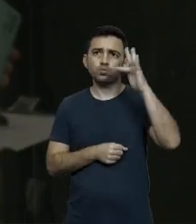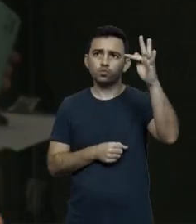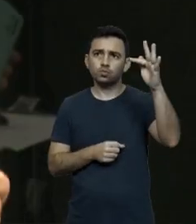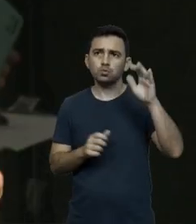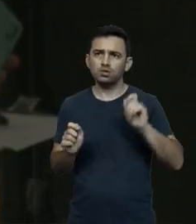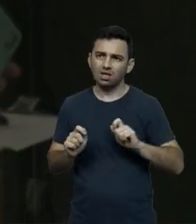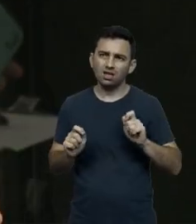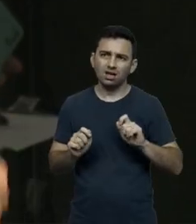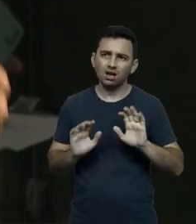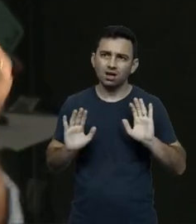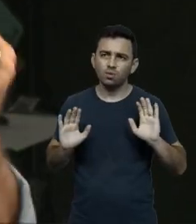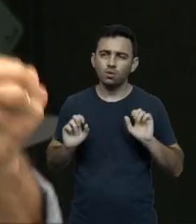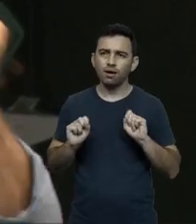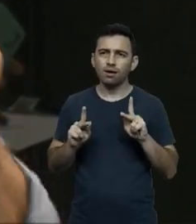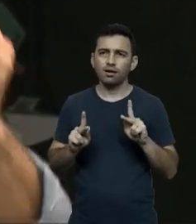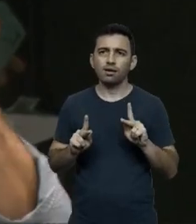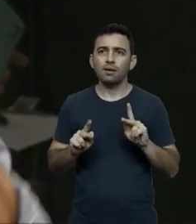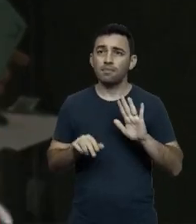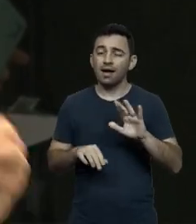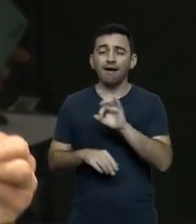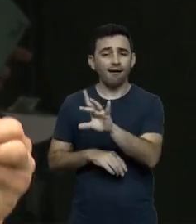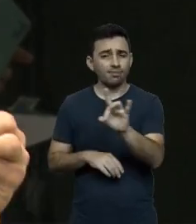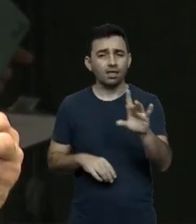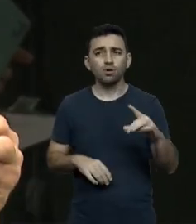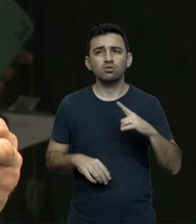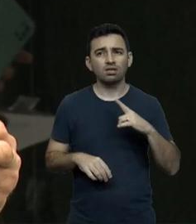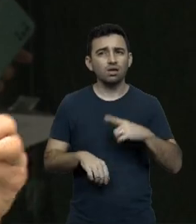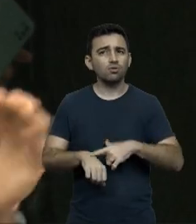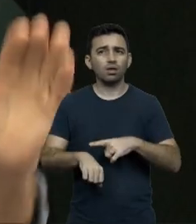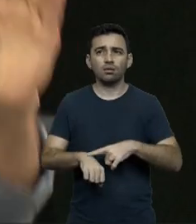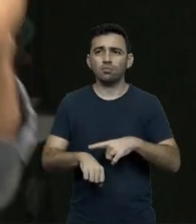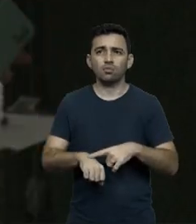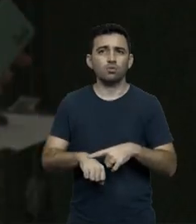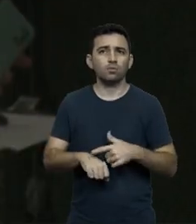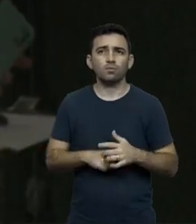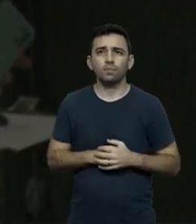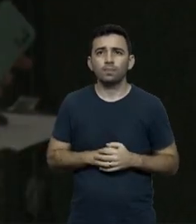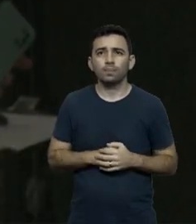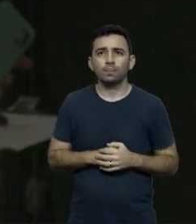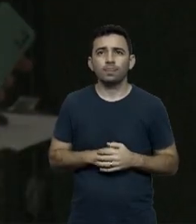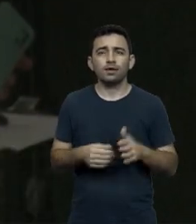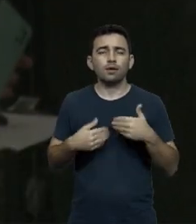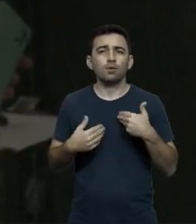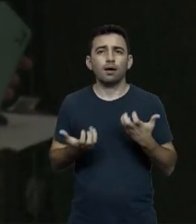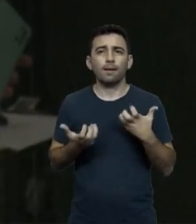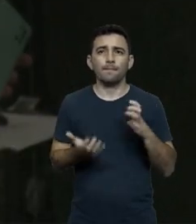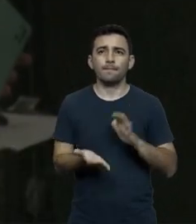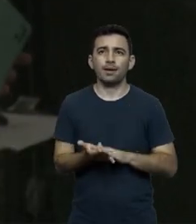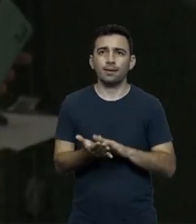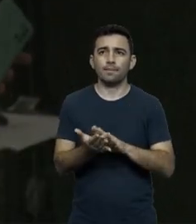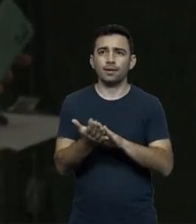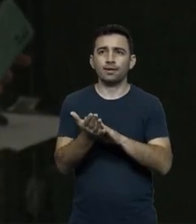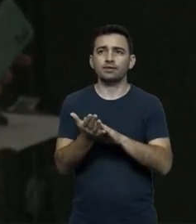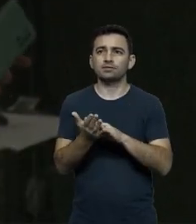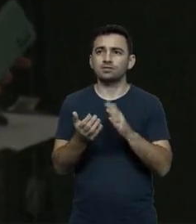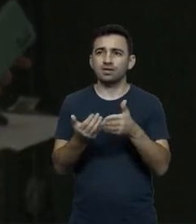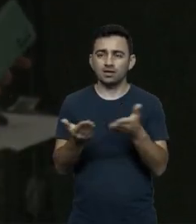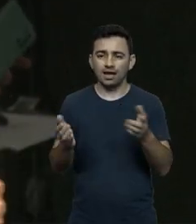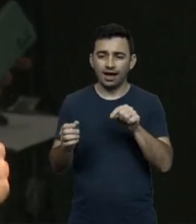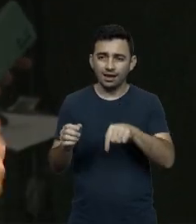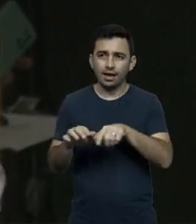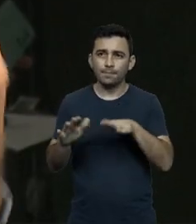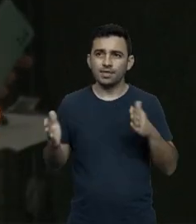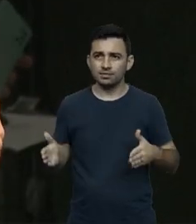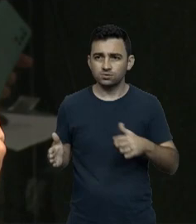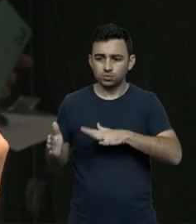no lugar dos aposentados mas cada um tem o seu tempo e eu quero parabenizar essa mesa porque essa